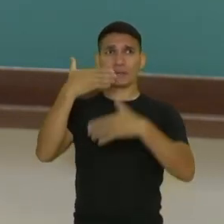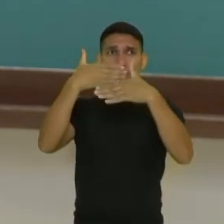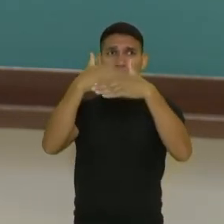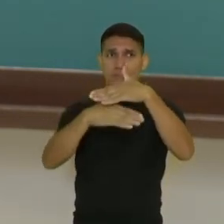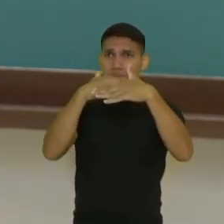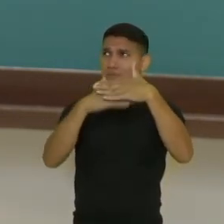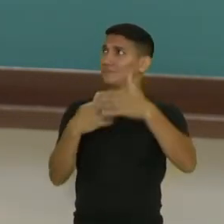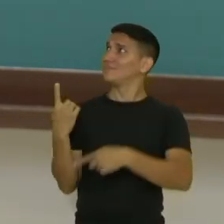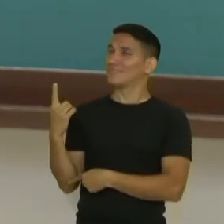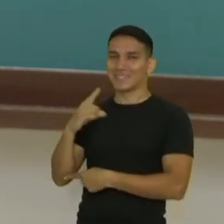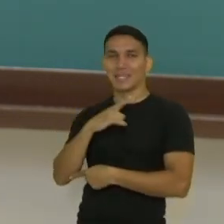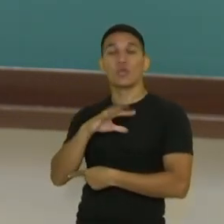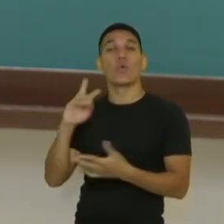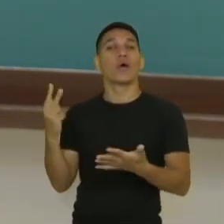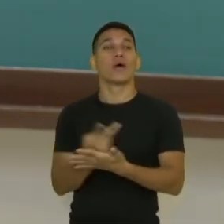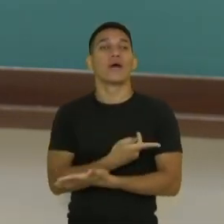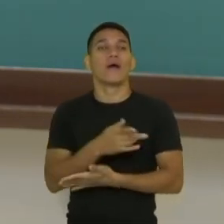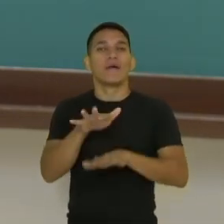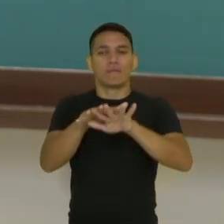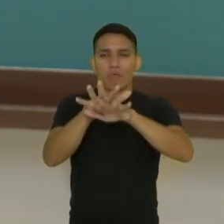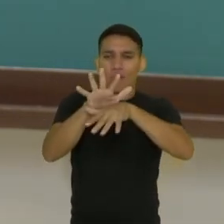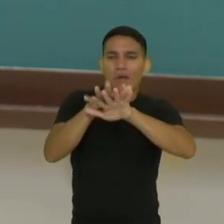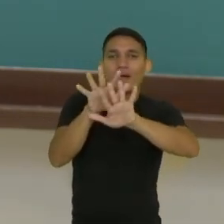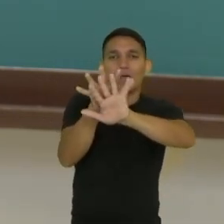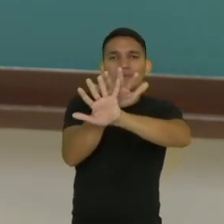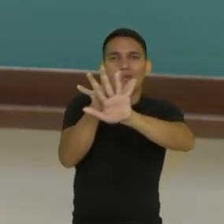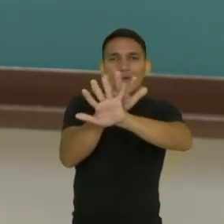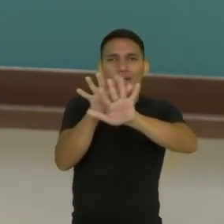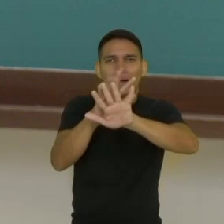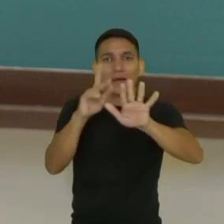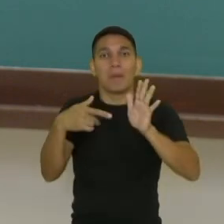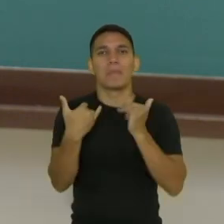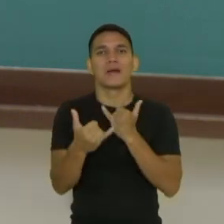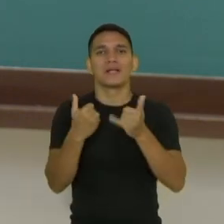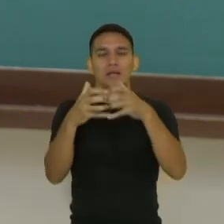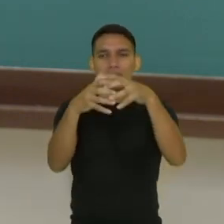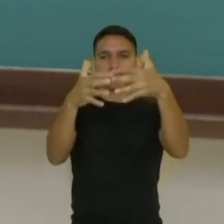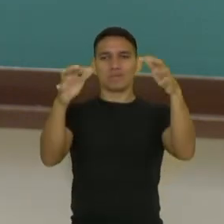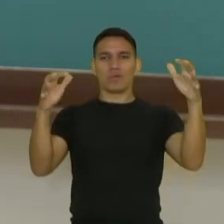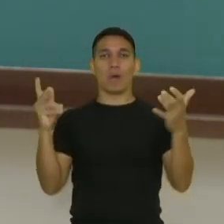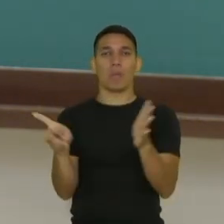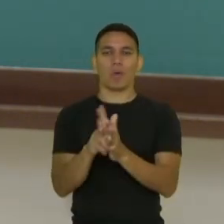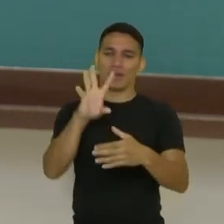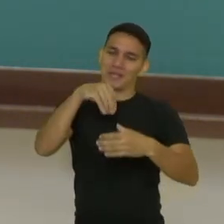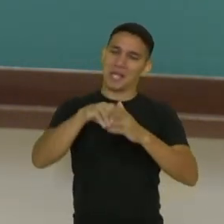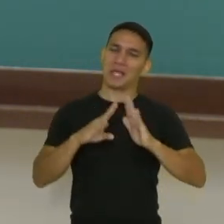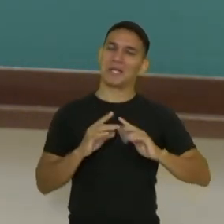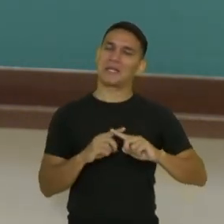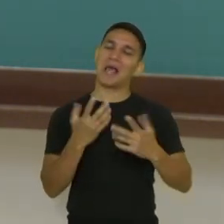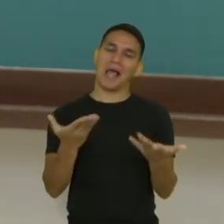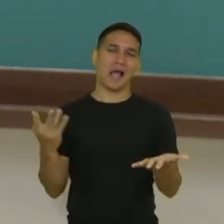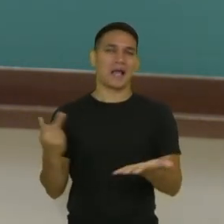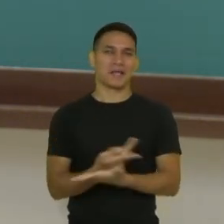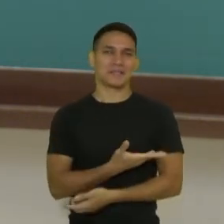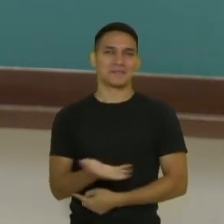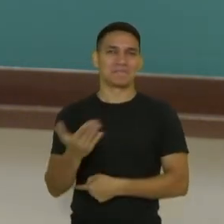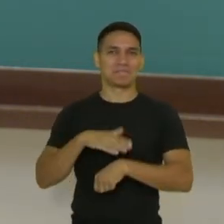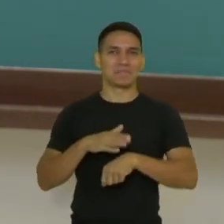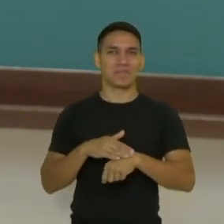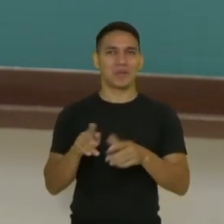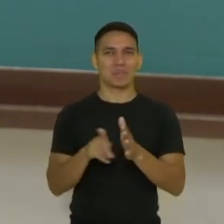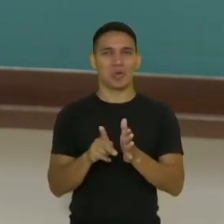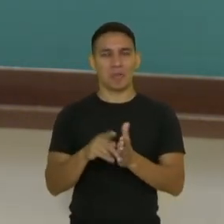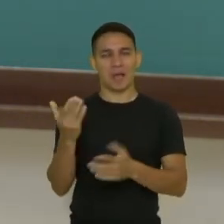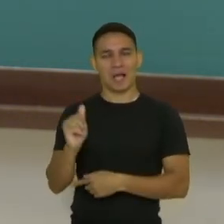ó. Então o que acontece? Ele faz essa ilusão de ótica grandiosa, então ele dava a grandiosidade dentro das igrejas. E essa é a grande chamariz do